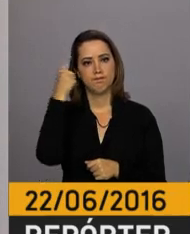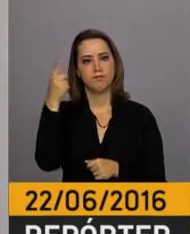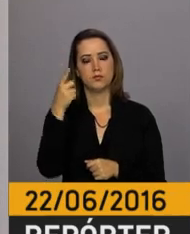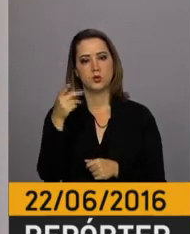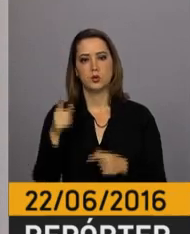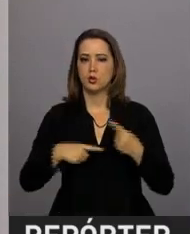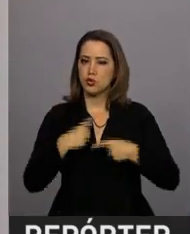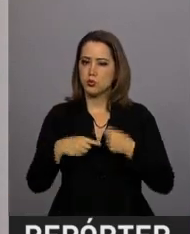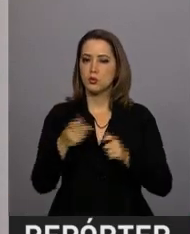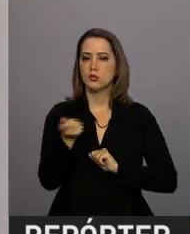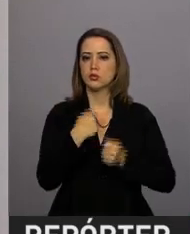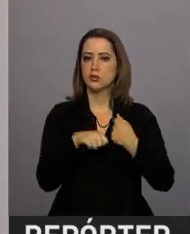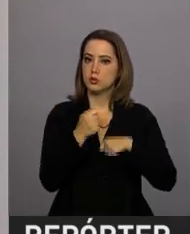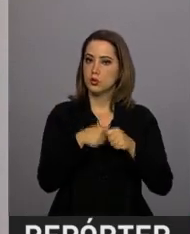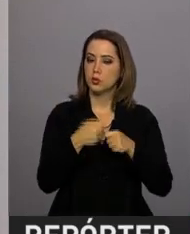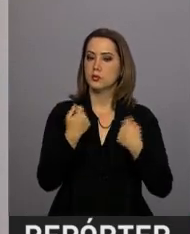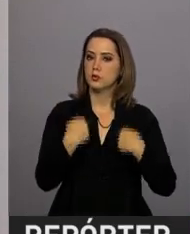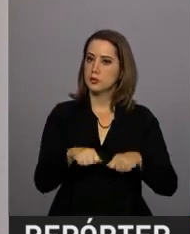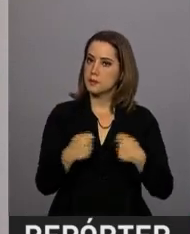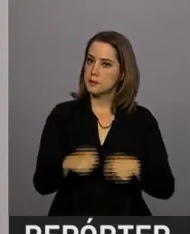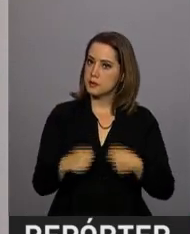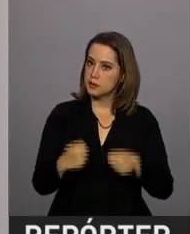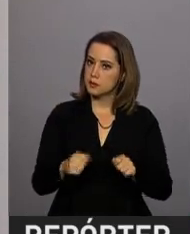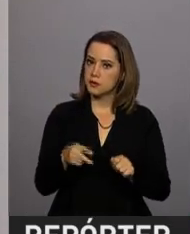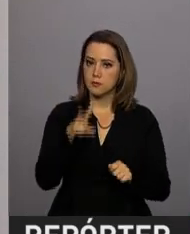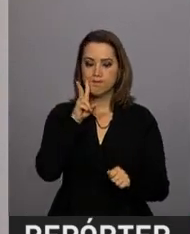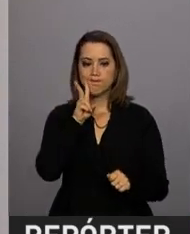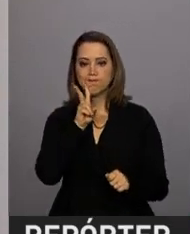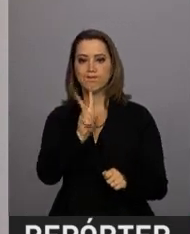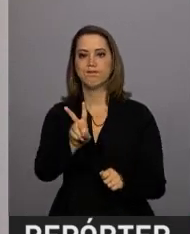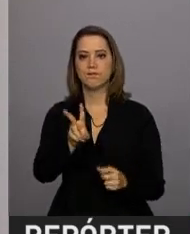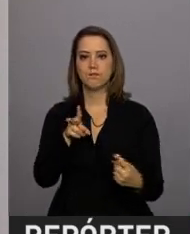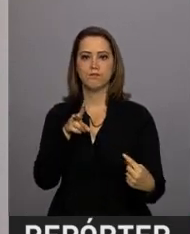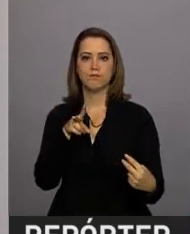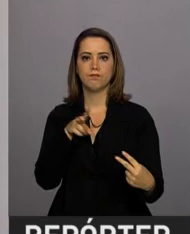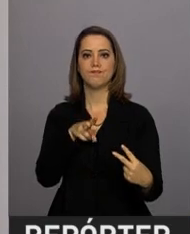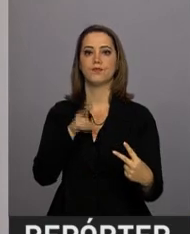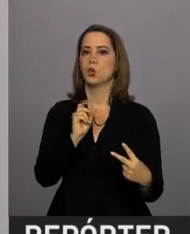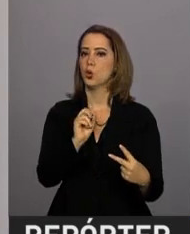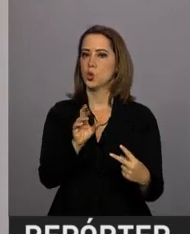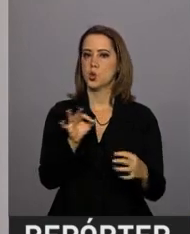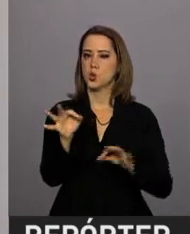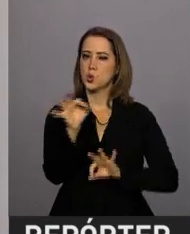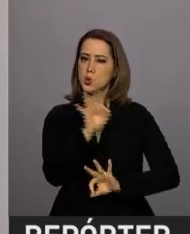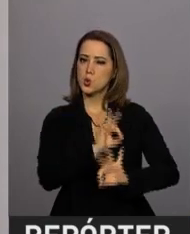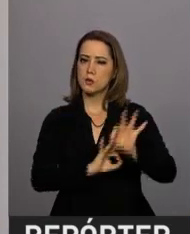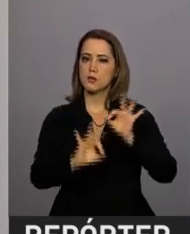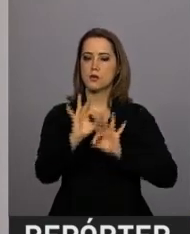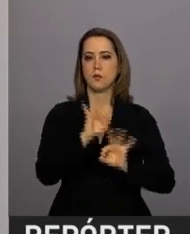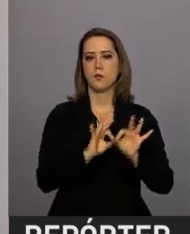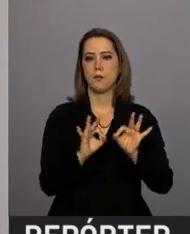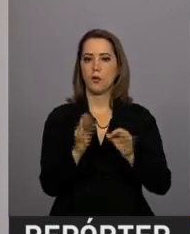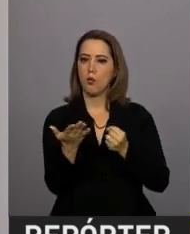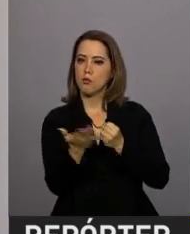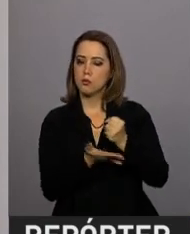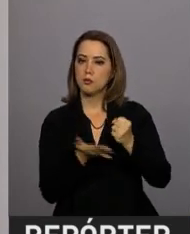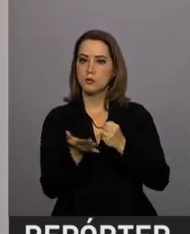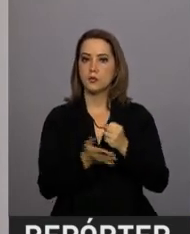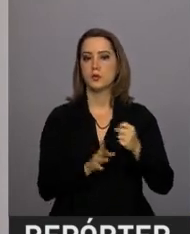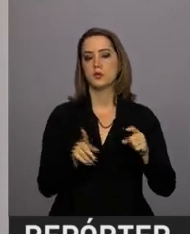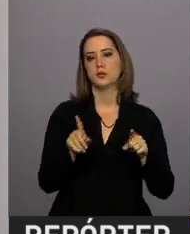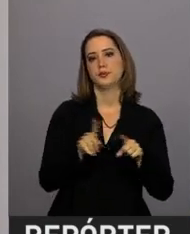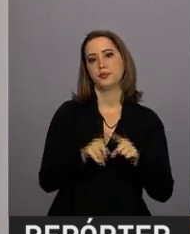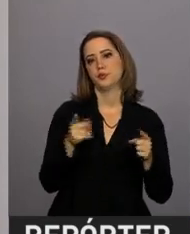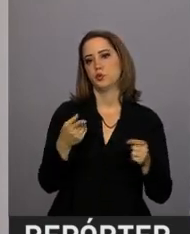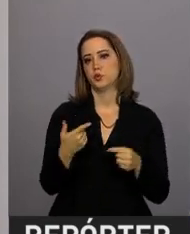econômica né Nós temos que eh focar não só o ajuste o equilíbrio macroeconômico que é a base é fundamental Não